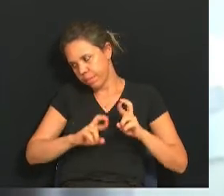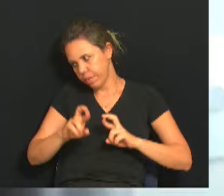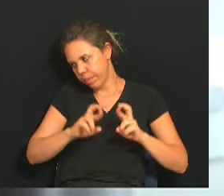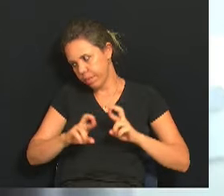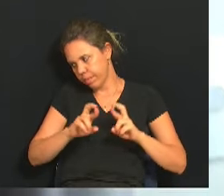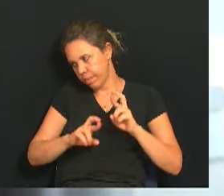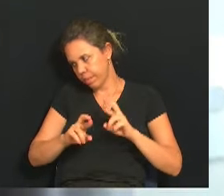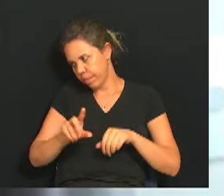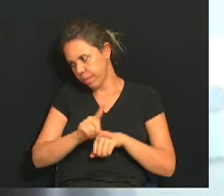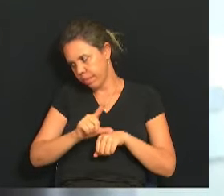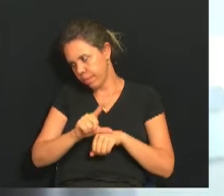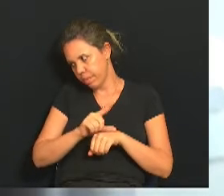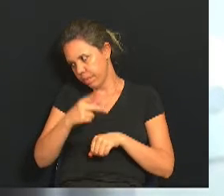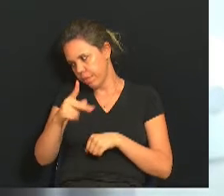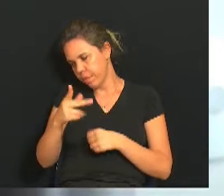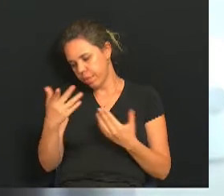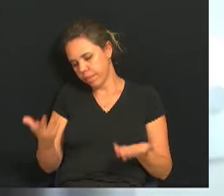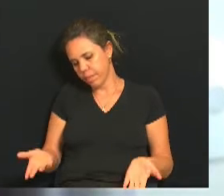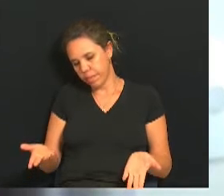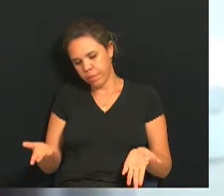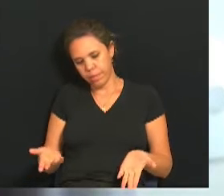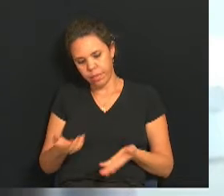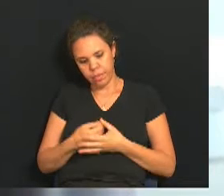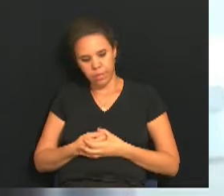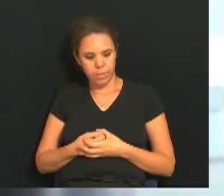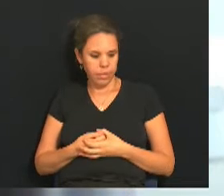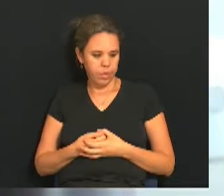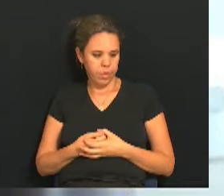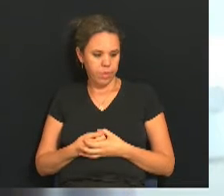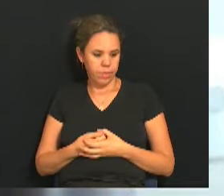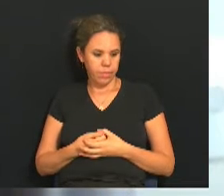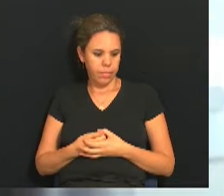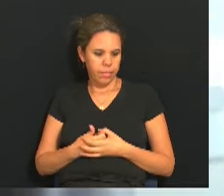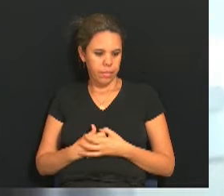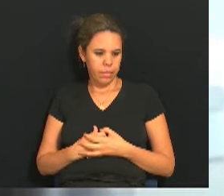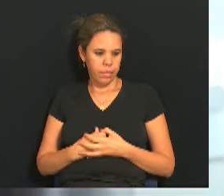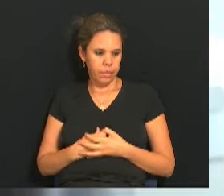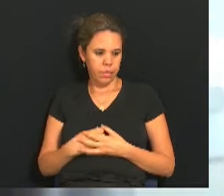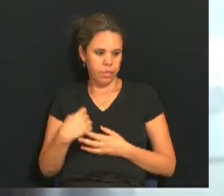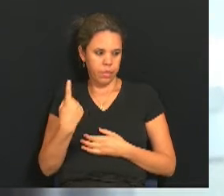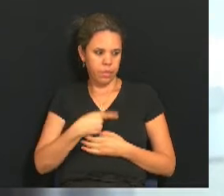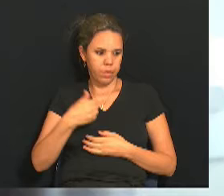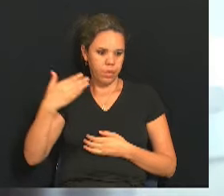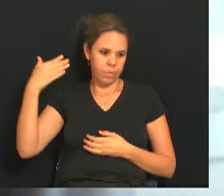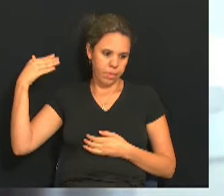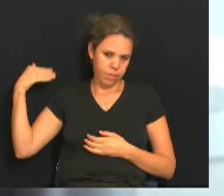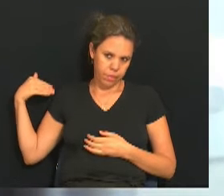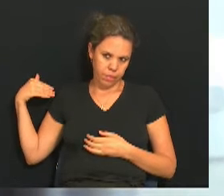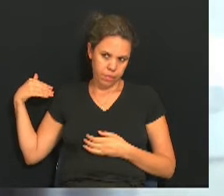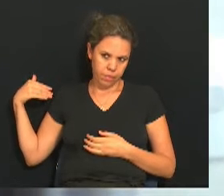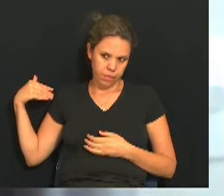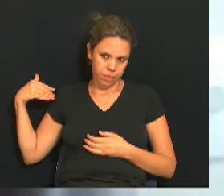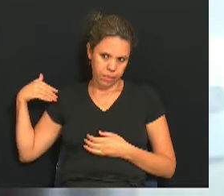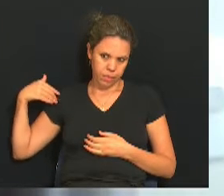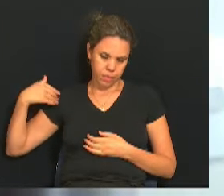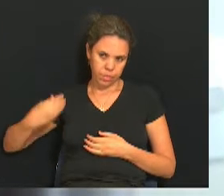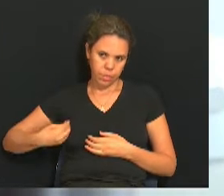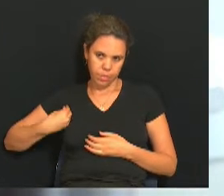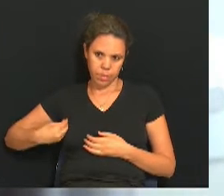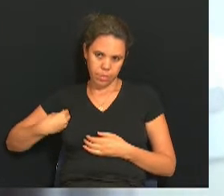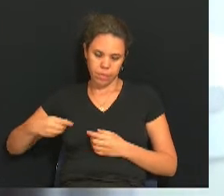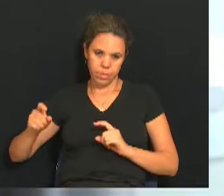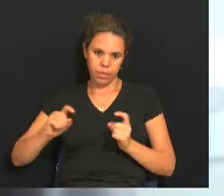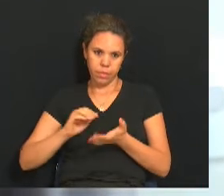específica. Foi esse caminhamento que foi feito. Nós, na época eu estava nessa